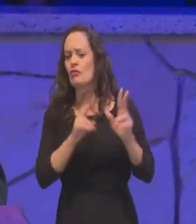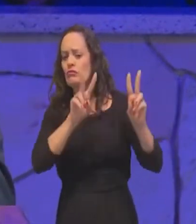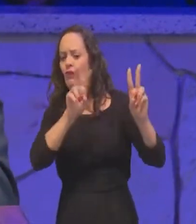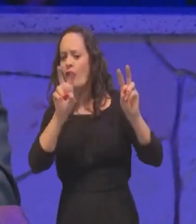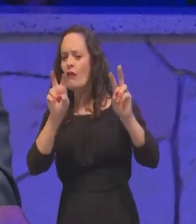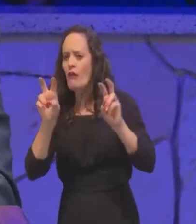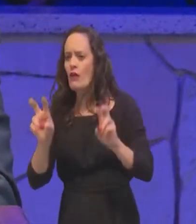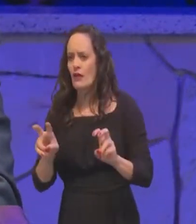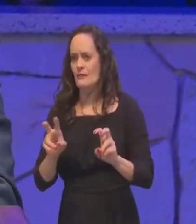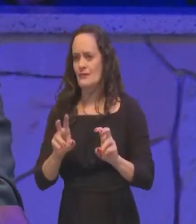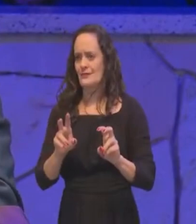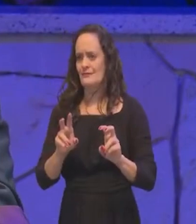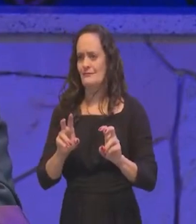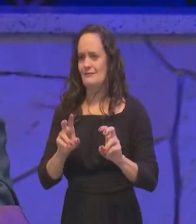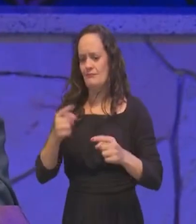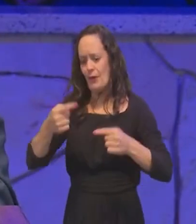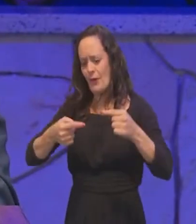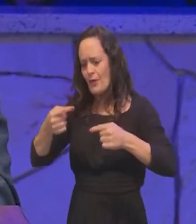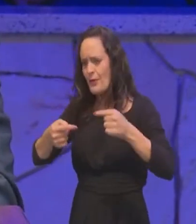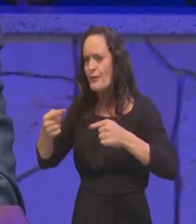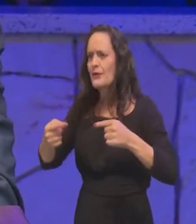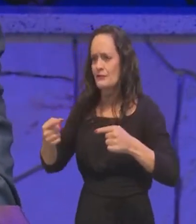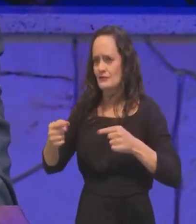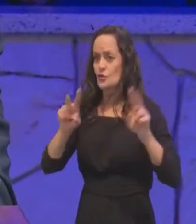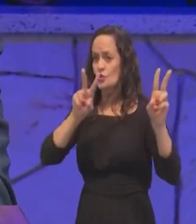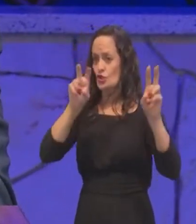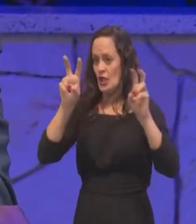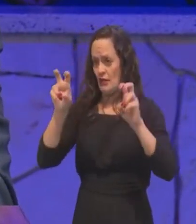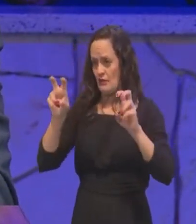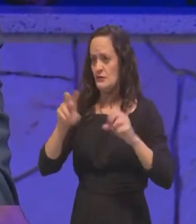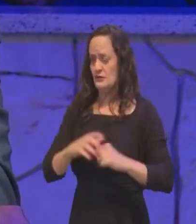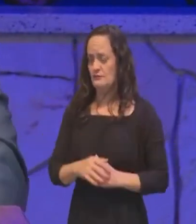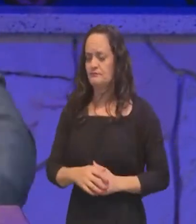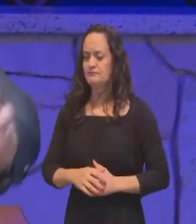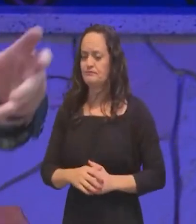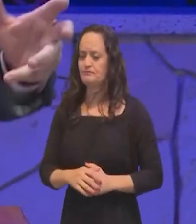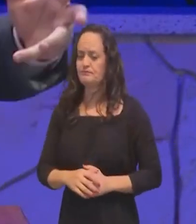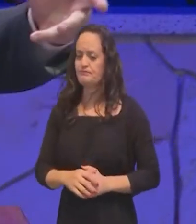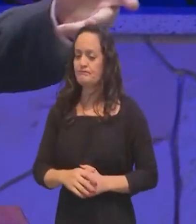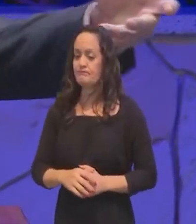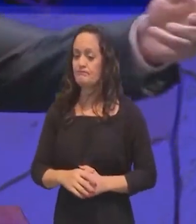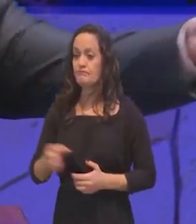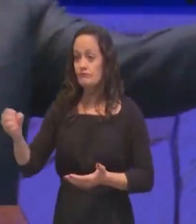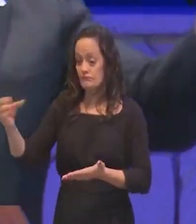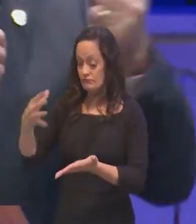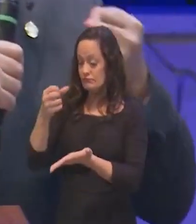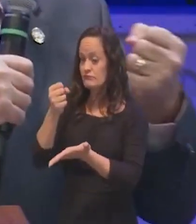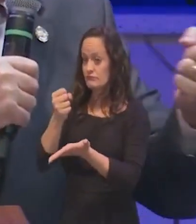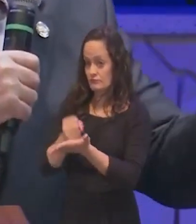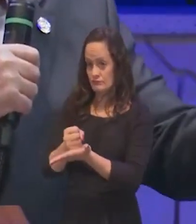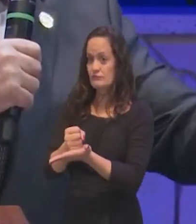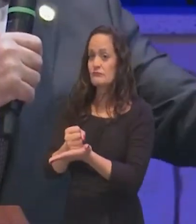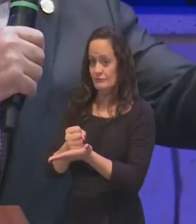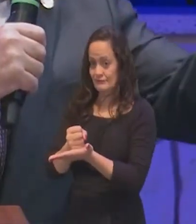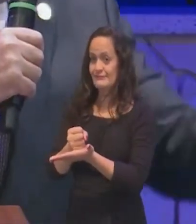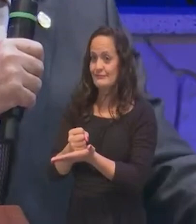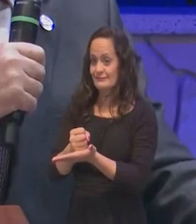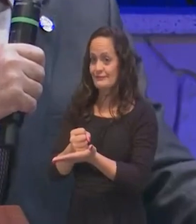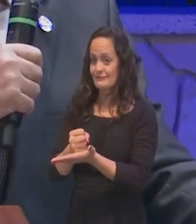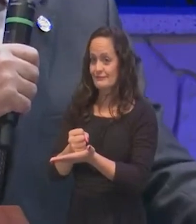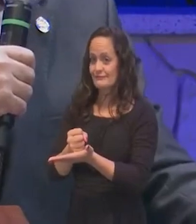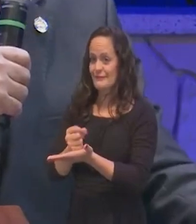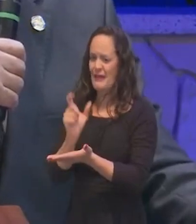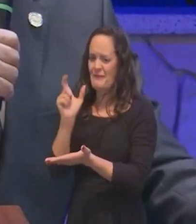para as pessoas e discussão dos temas. E o Novo Testamento, então, pega esta palavra, eclésia,